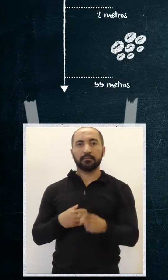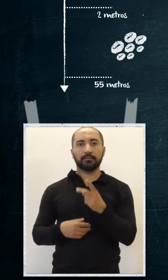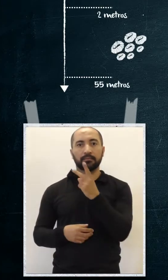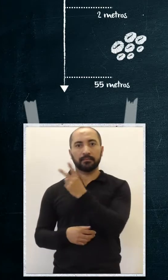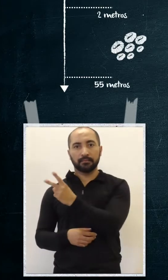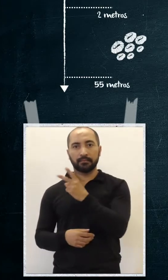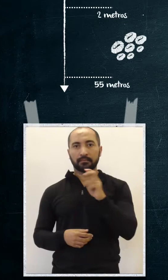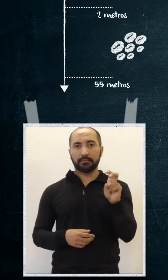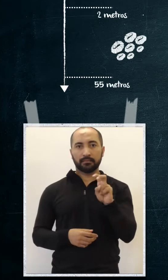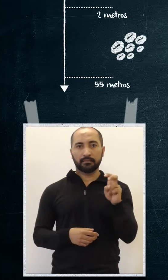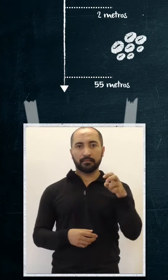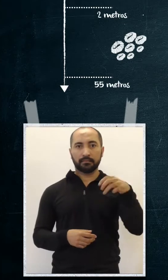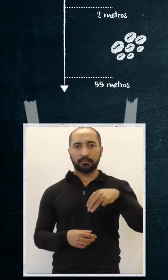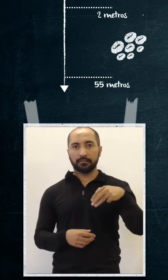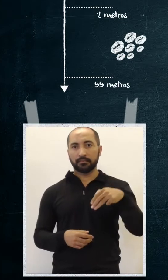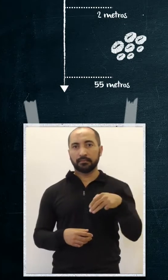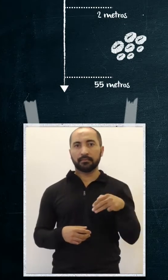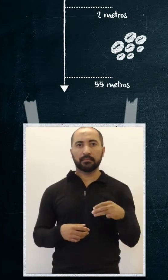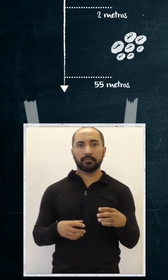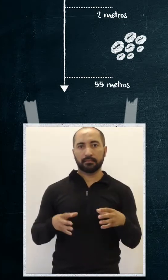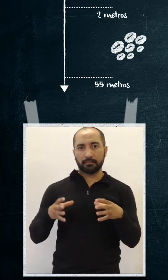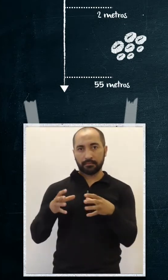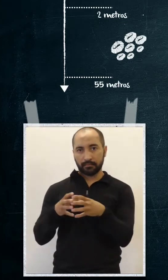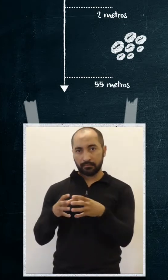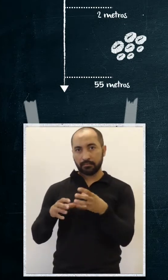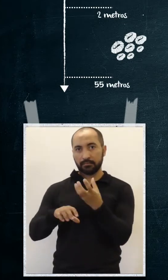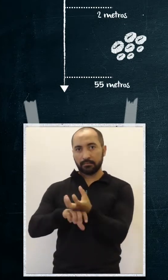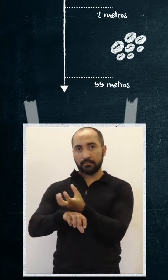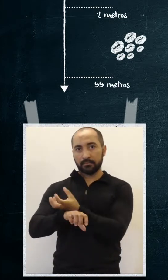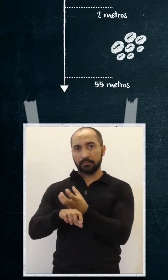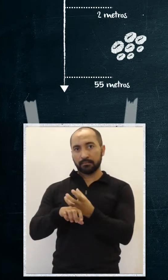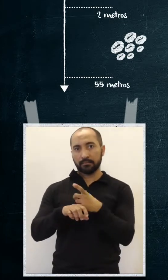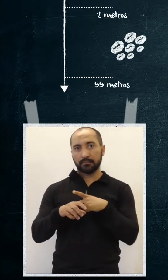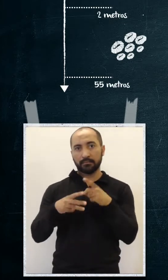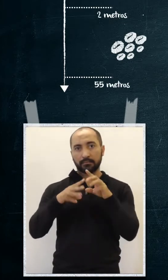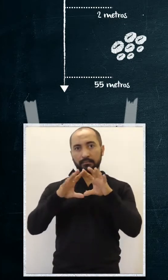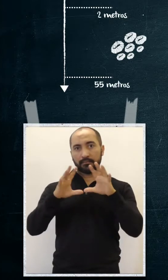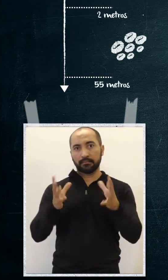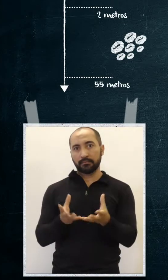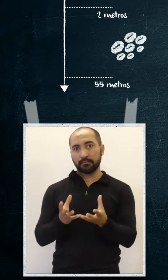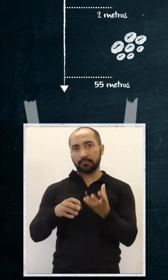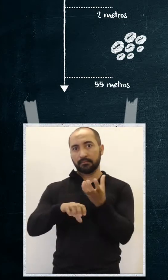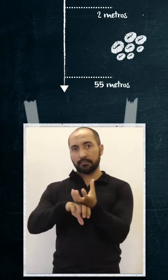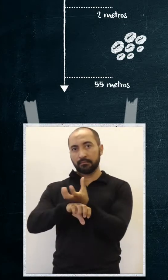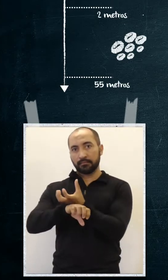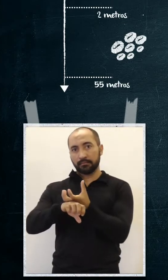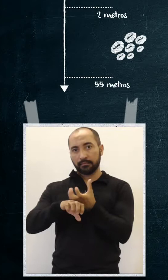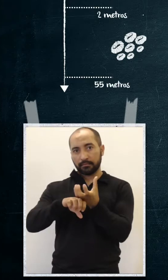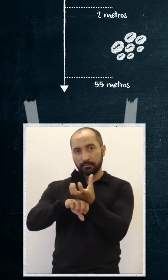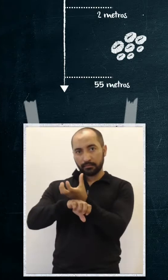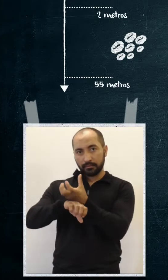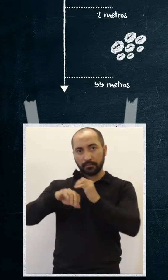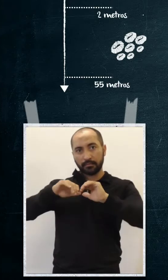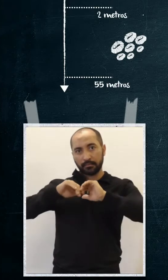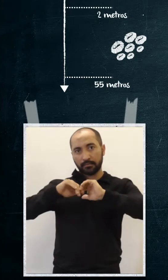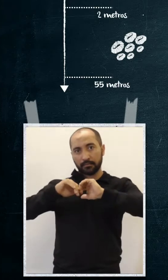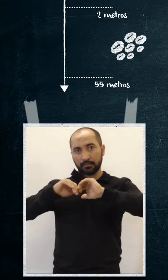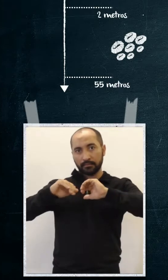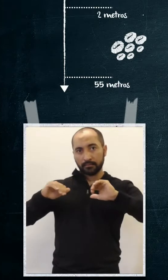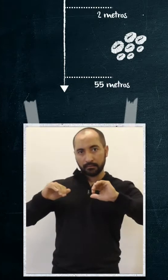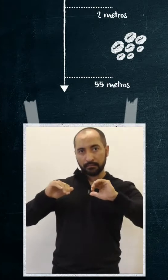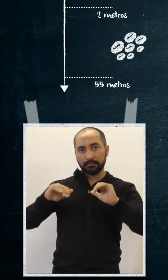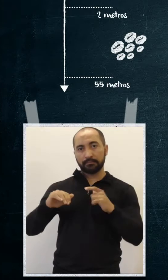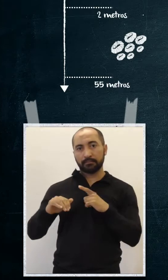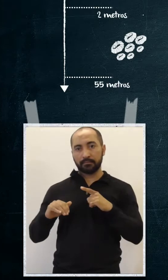laxa, com cálices bastante separados e ocorrem geralmente em ambientes de águas mais calmas. Forma confertifólia, os cálices são pouco